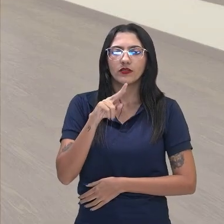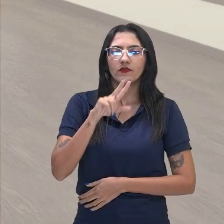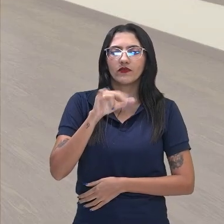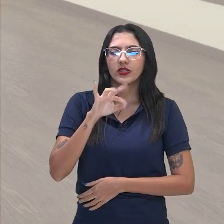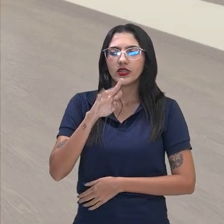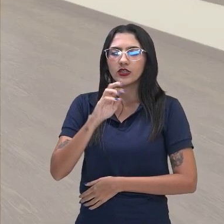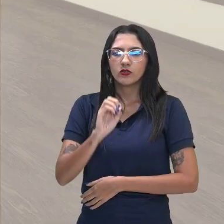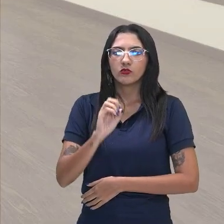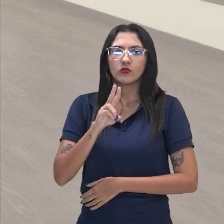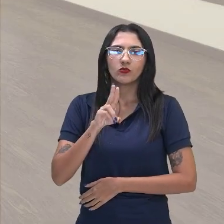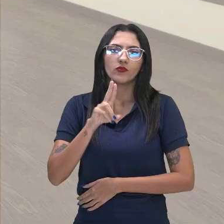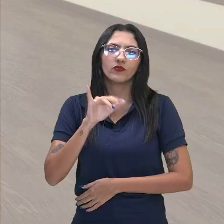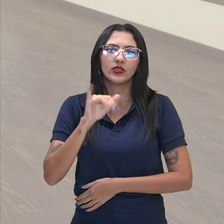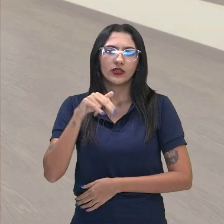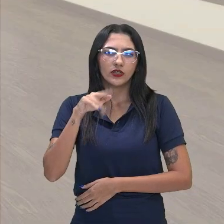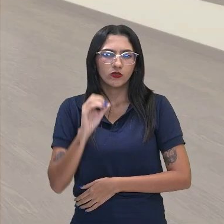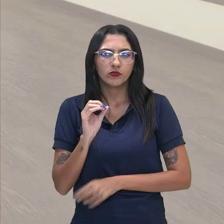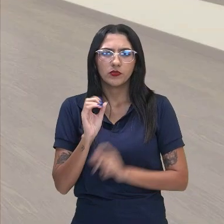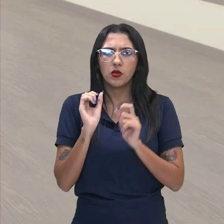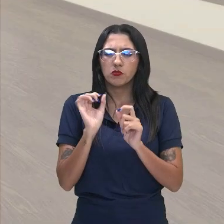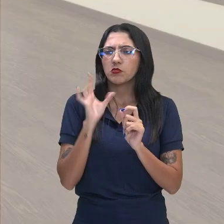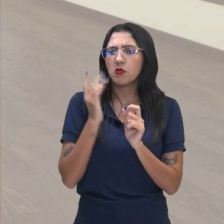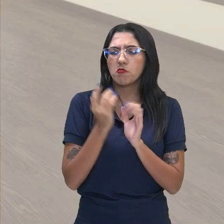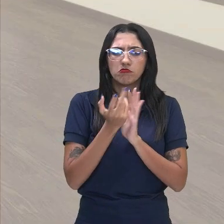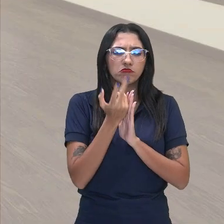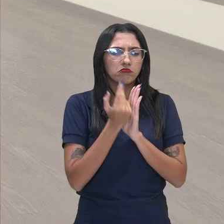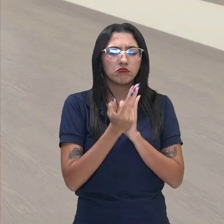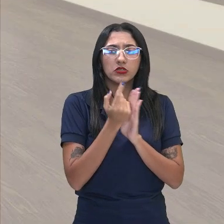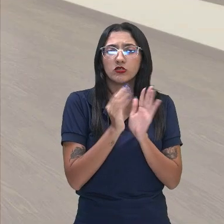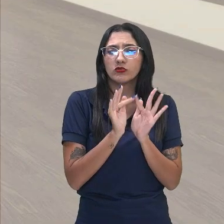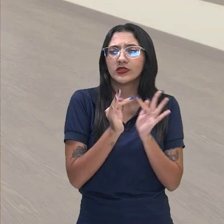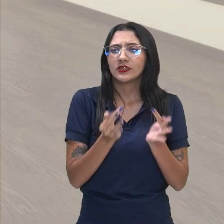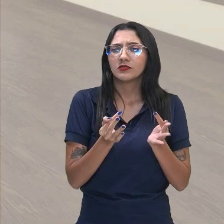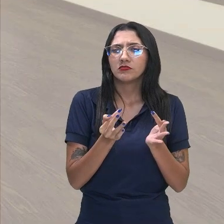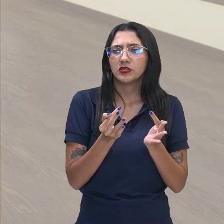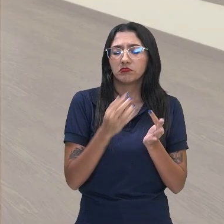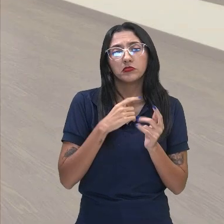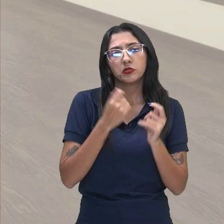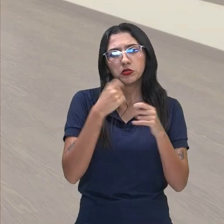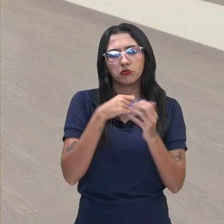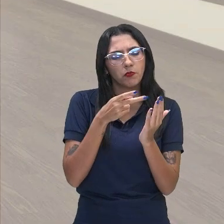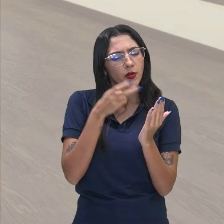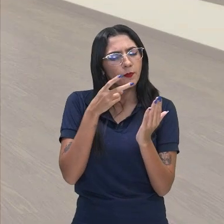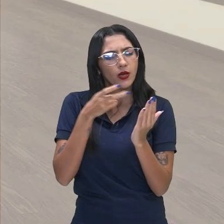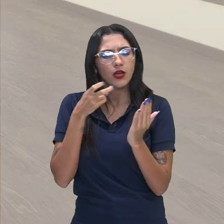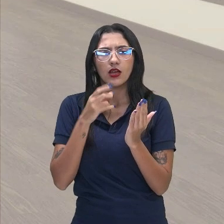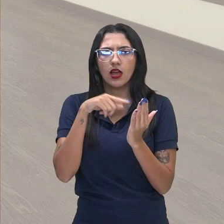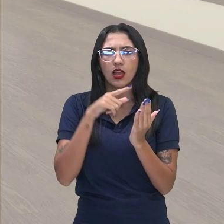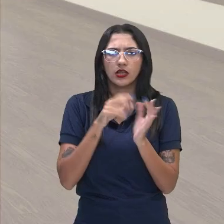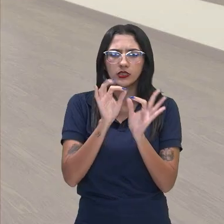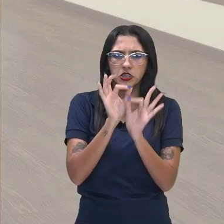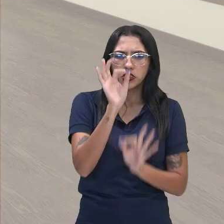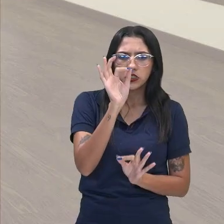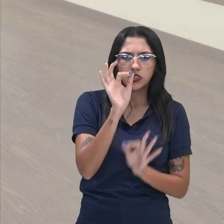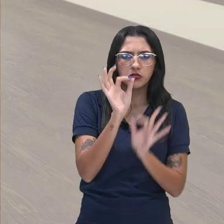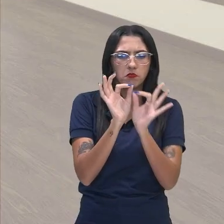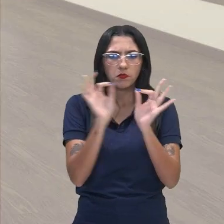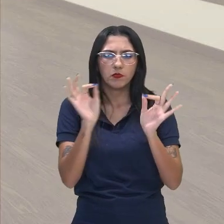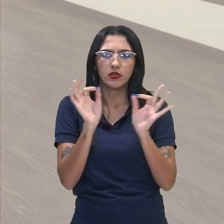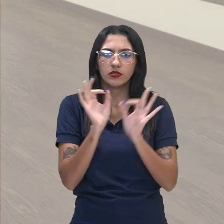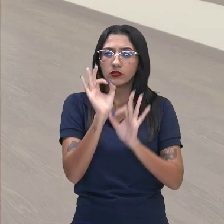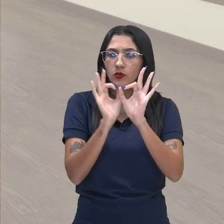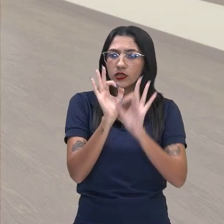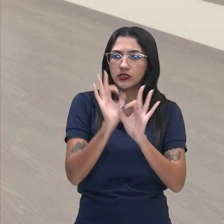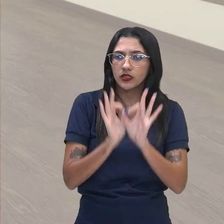obra pintada, era um esboço em seu caderno que nós conseguíamos perceber essas linhas, essas